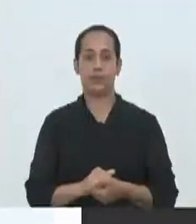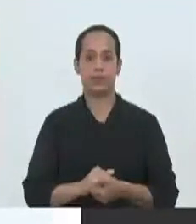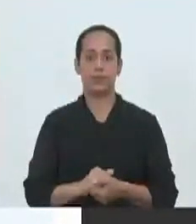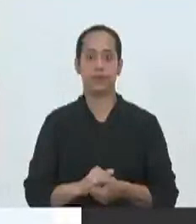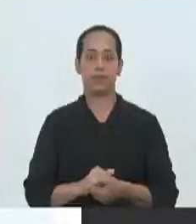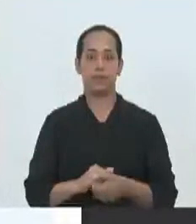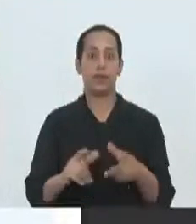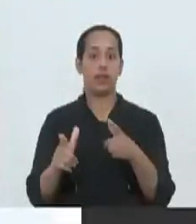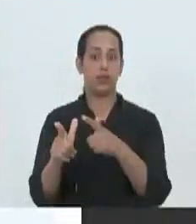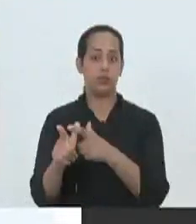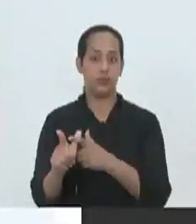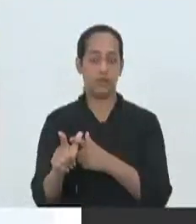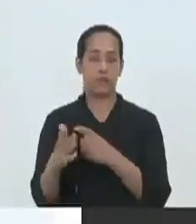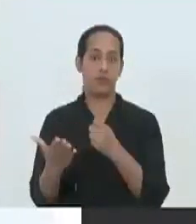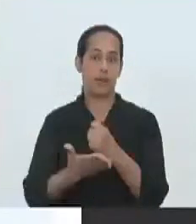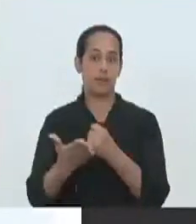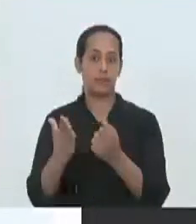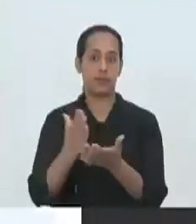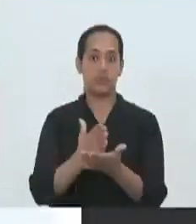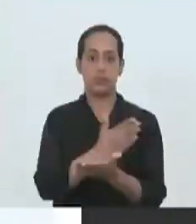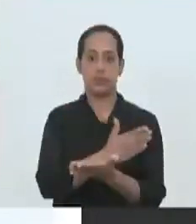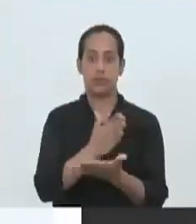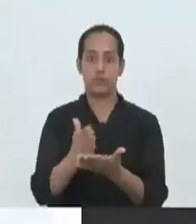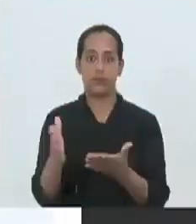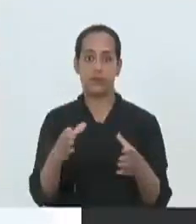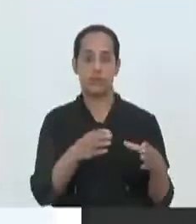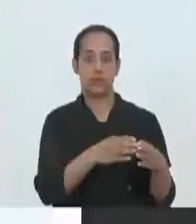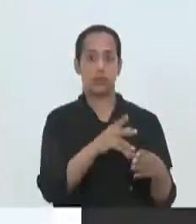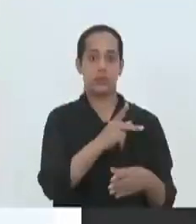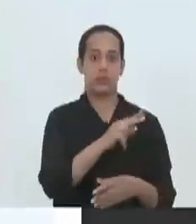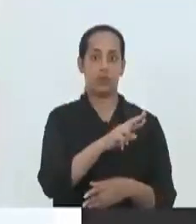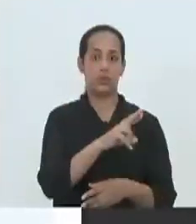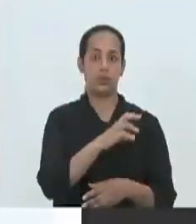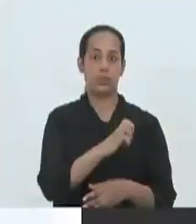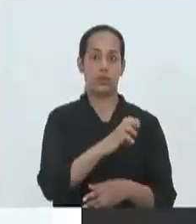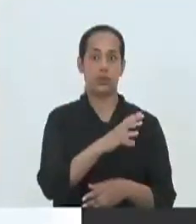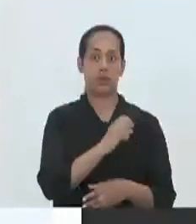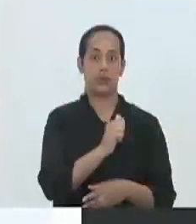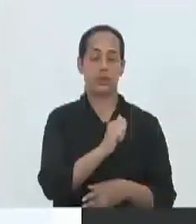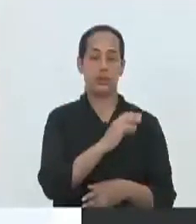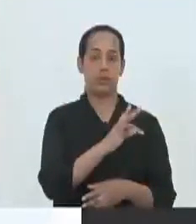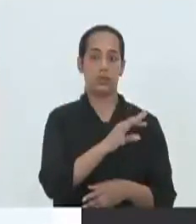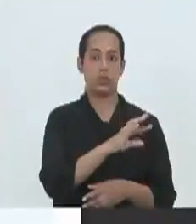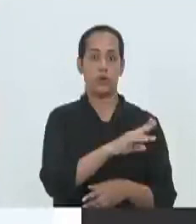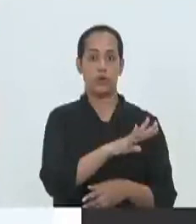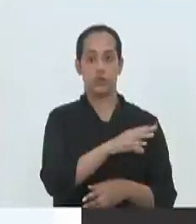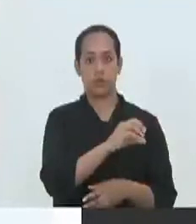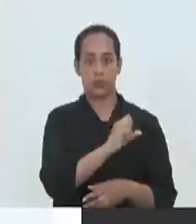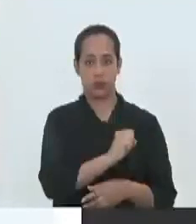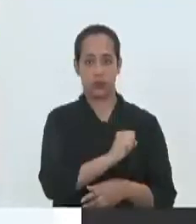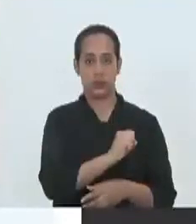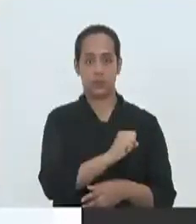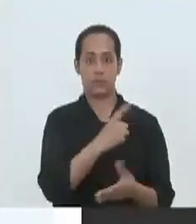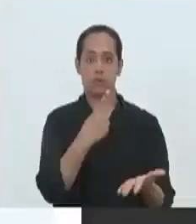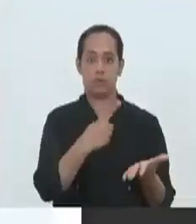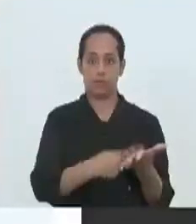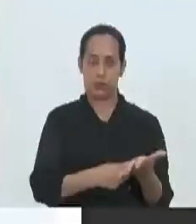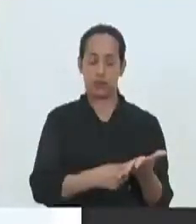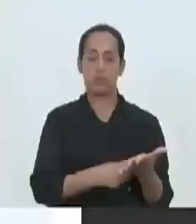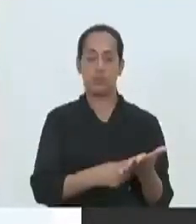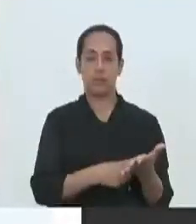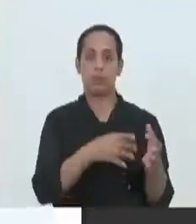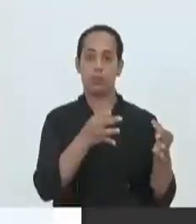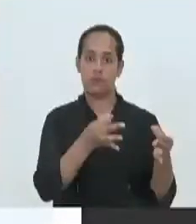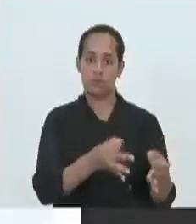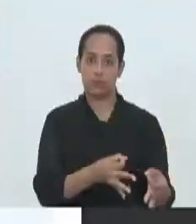basicamente se dividir em dois grupos os precatórios 1 bil2 que a gente vem cumprindo o acordo junto ao departamento de precatórios do do